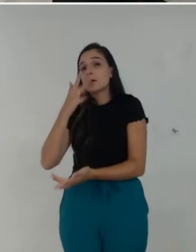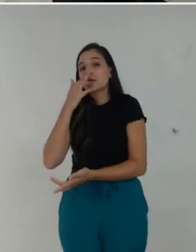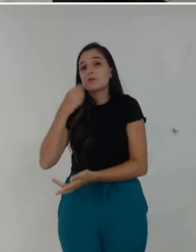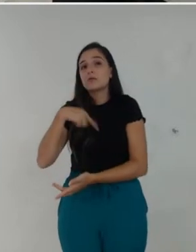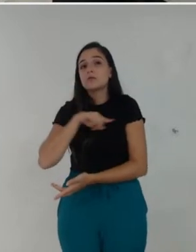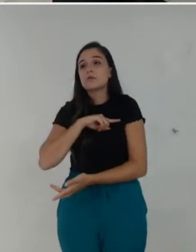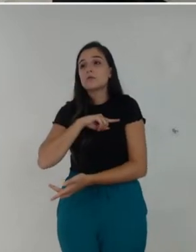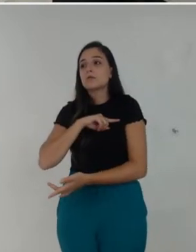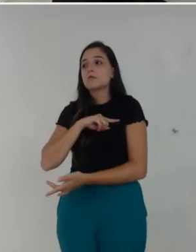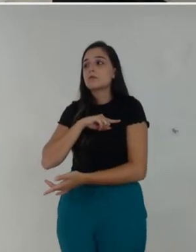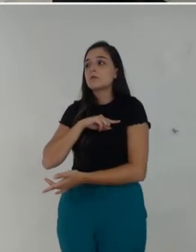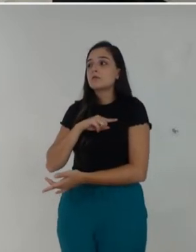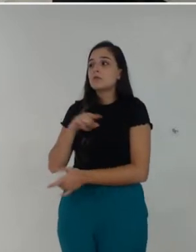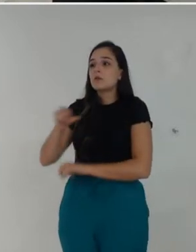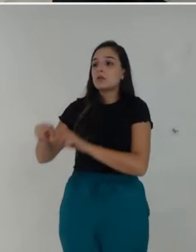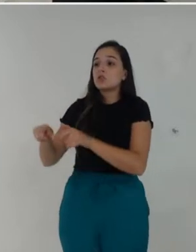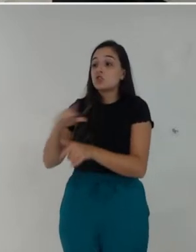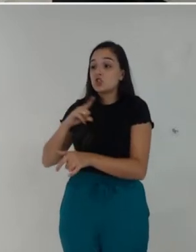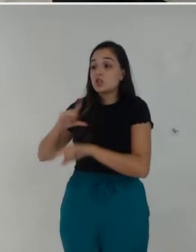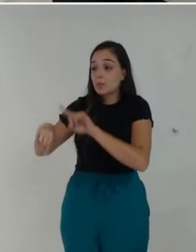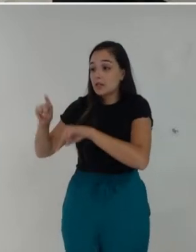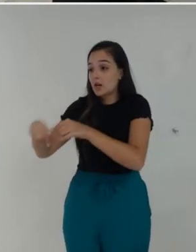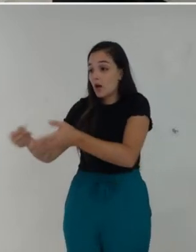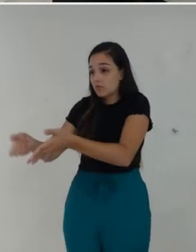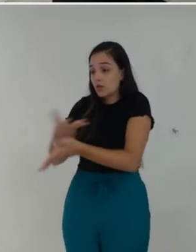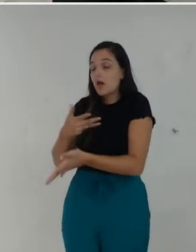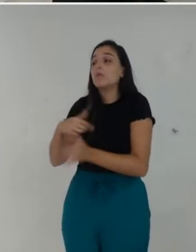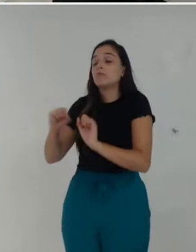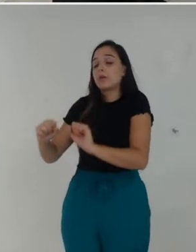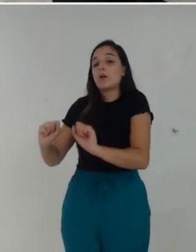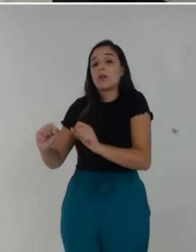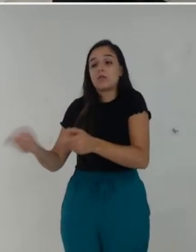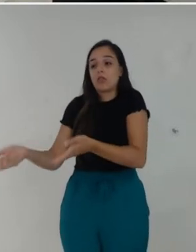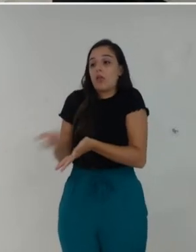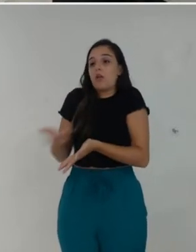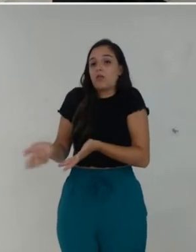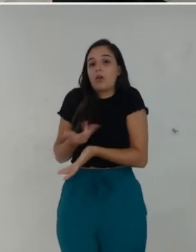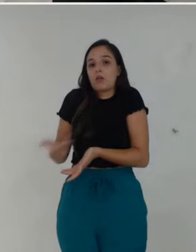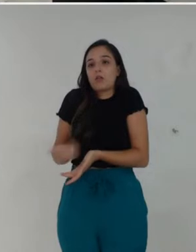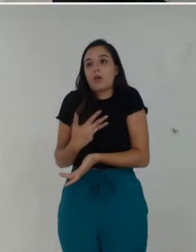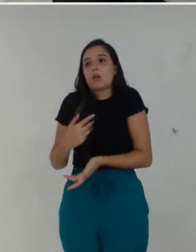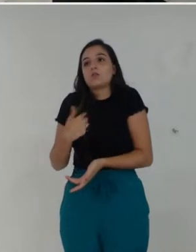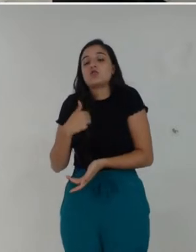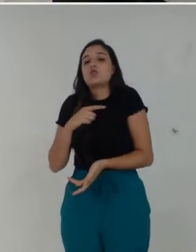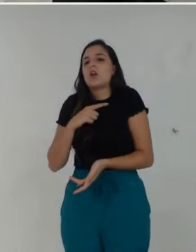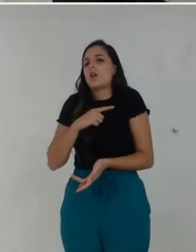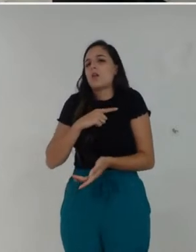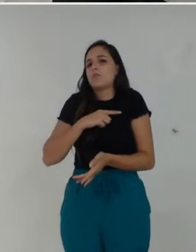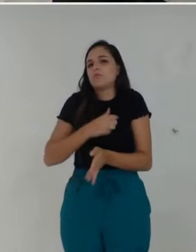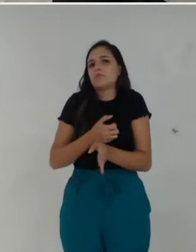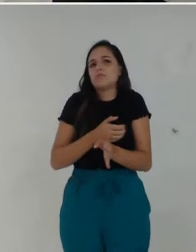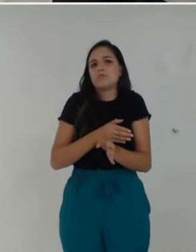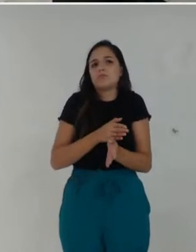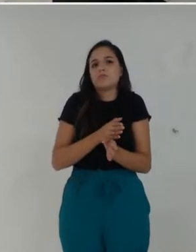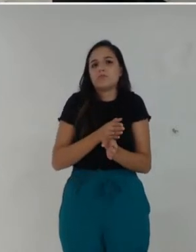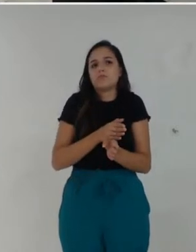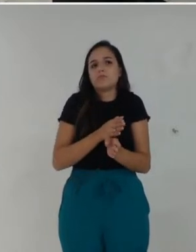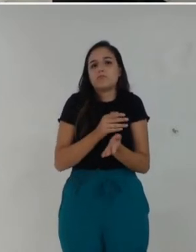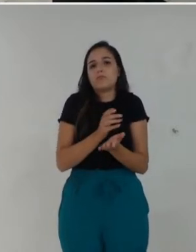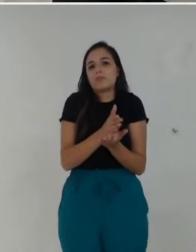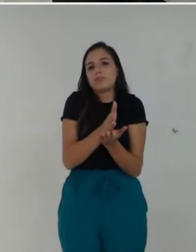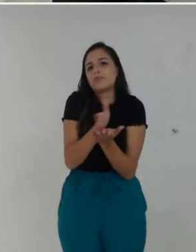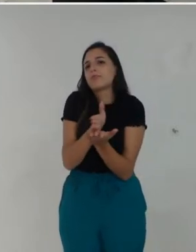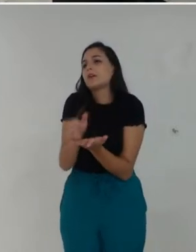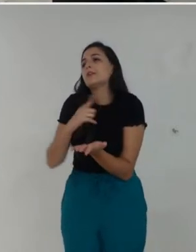da disponibilidade de material. A gente tinha várias abordagens, né, dependendo da pessoa. Se a pessoa era viva, a